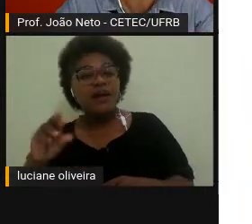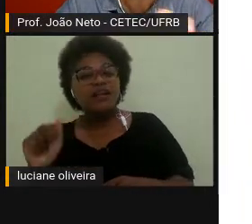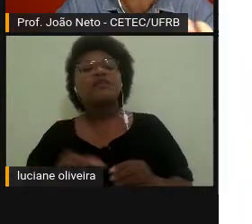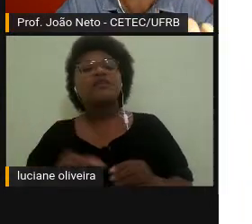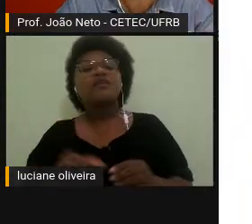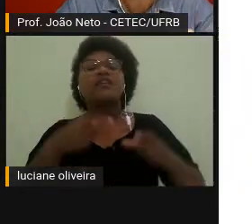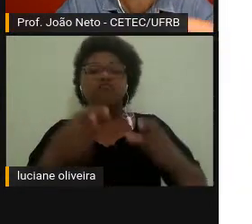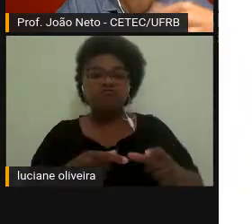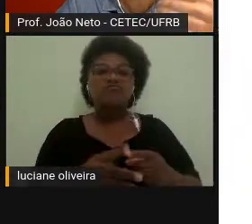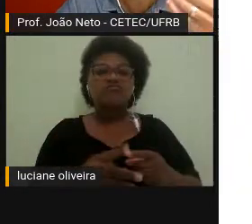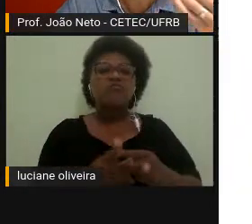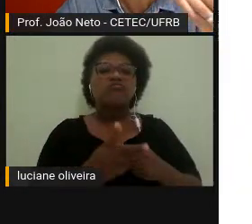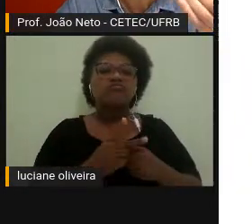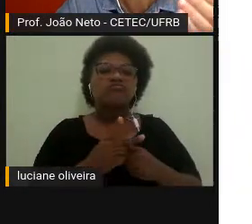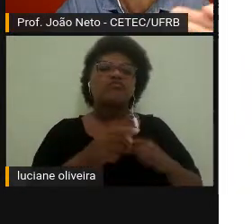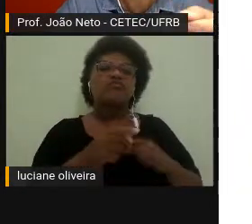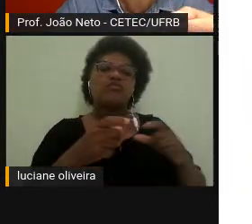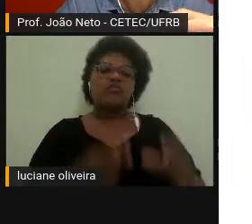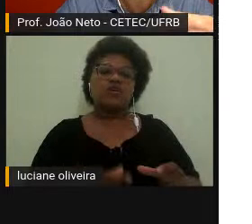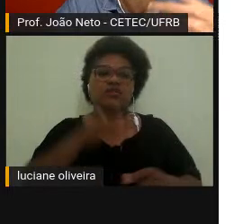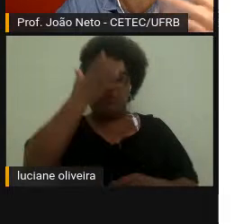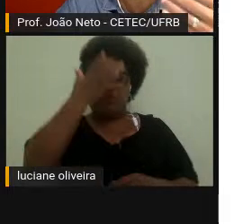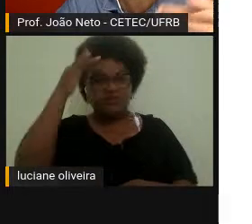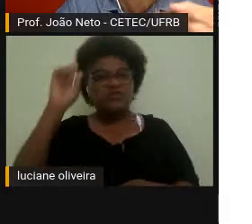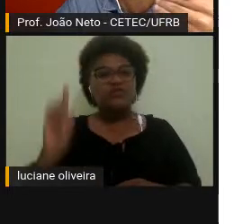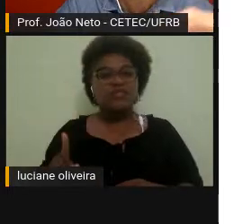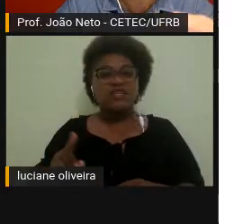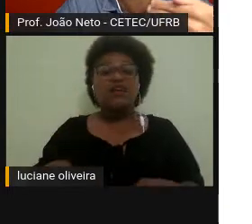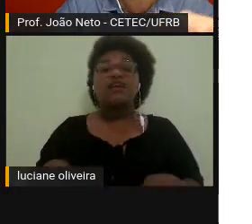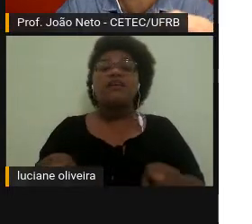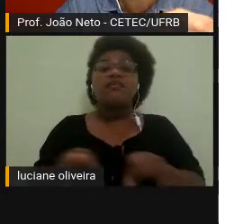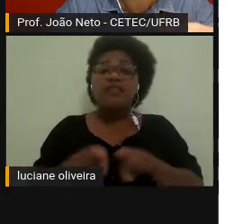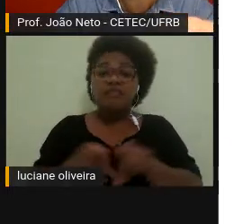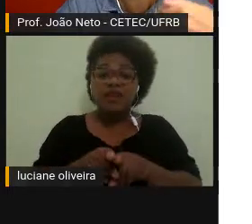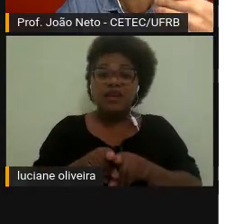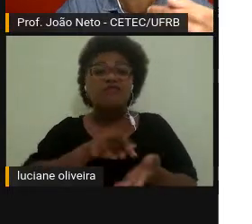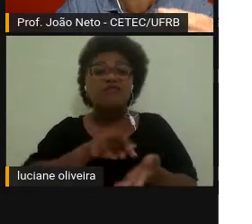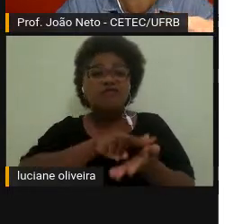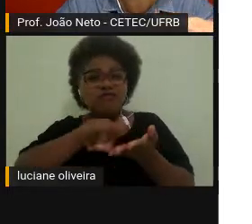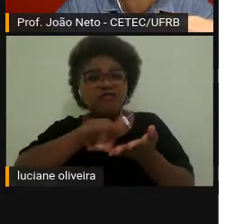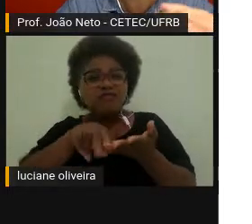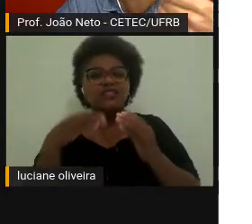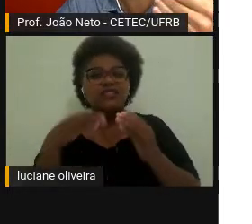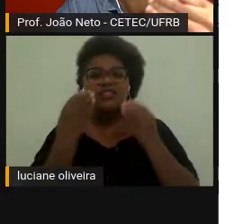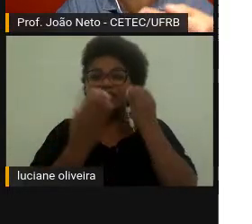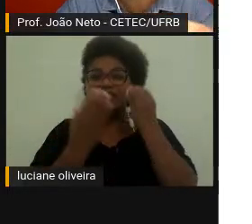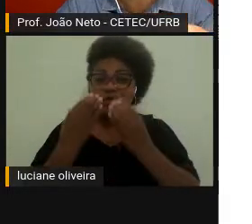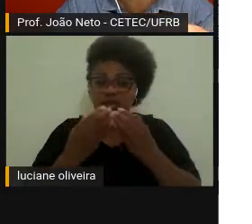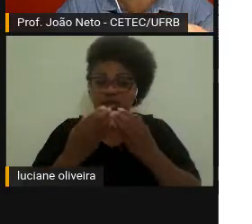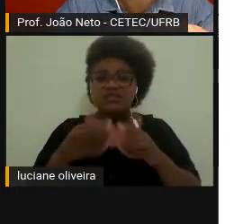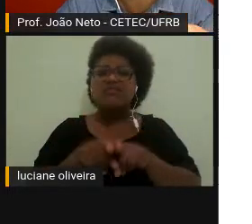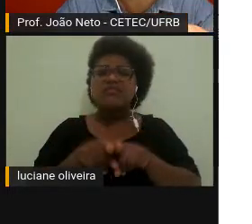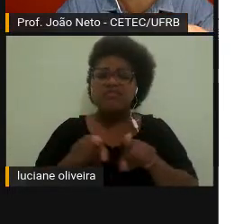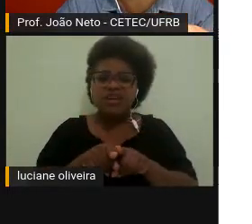Bono Vox também e interessante perceber que muitos cantores acabam adquirindo deficiência a